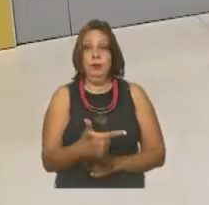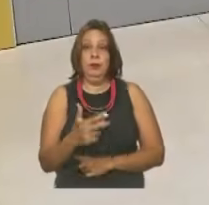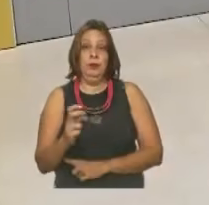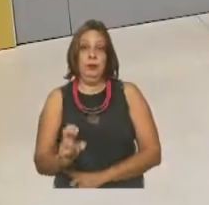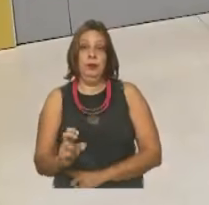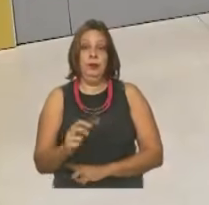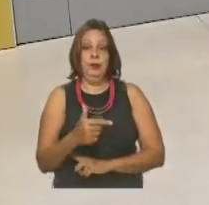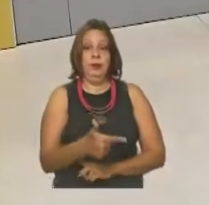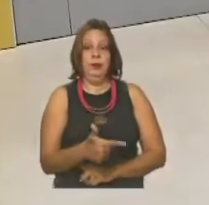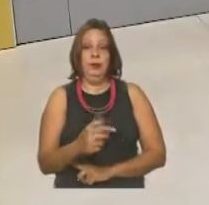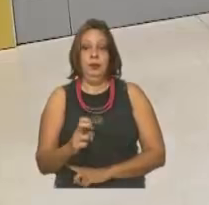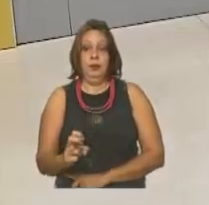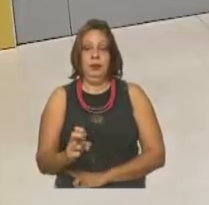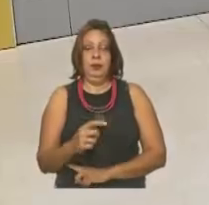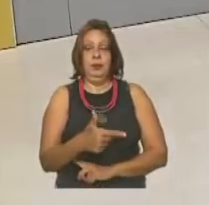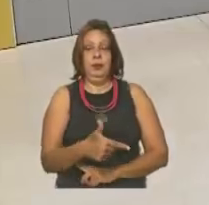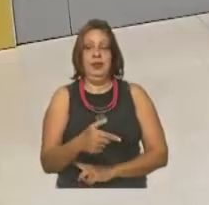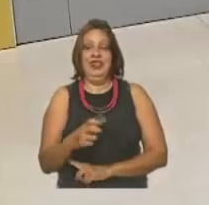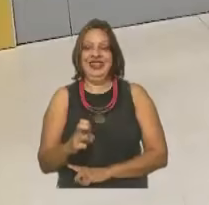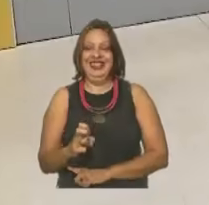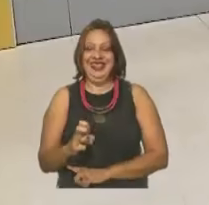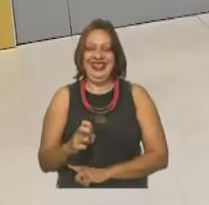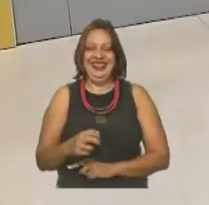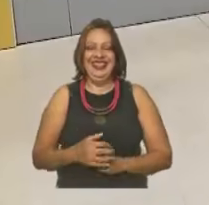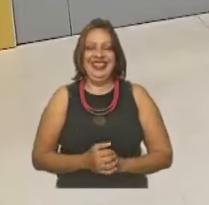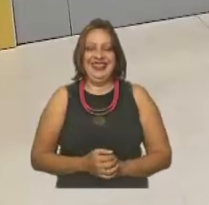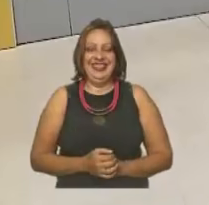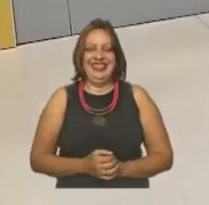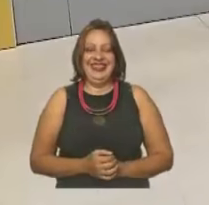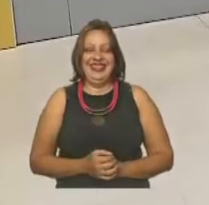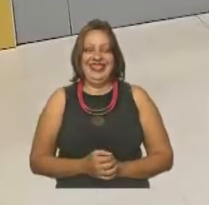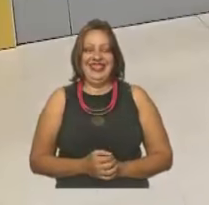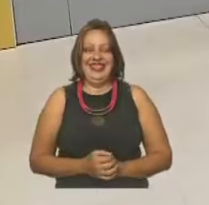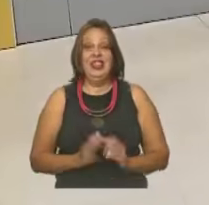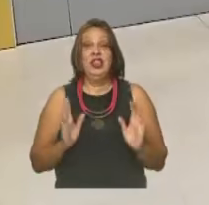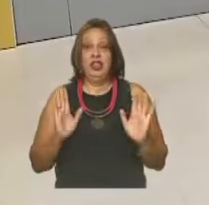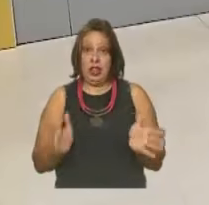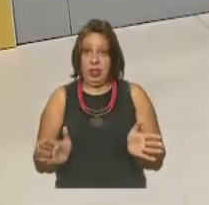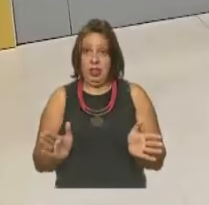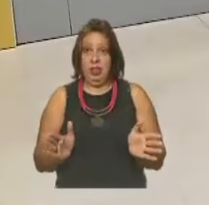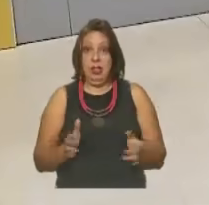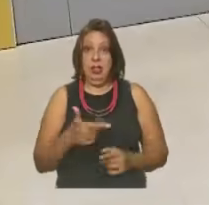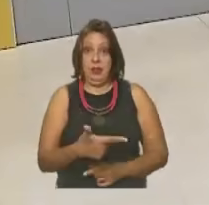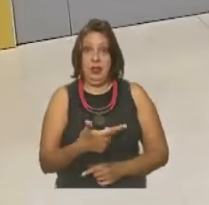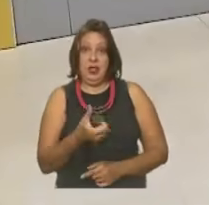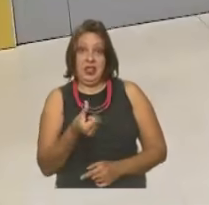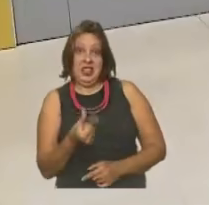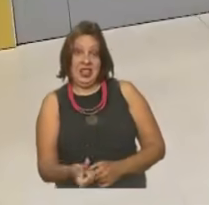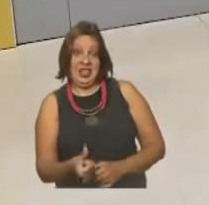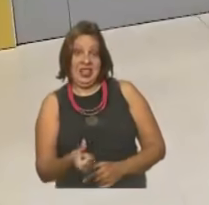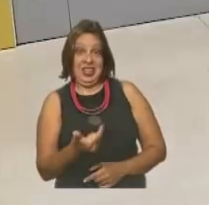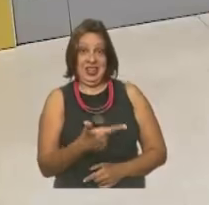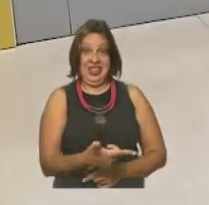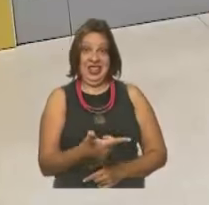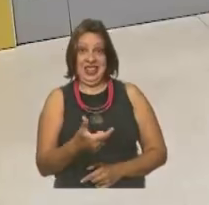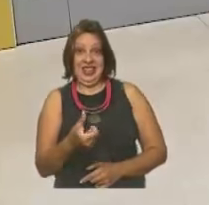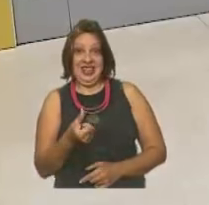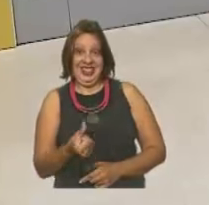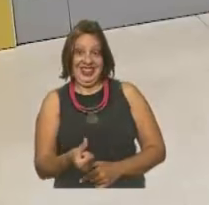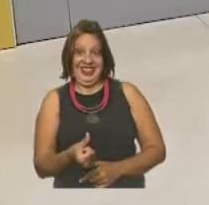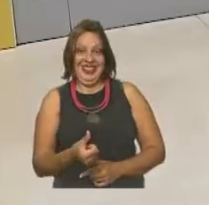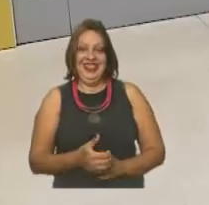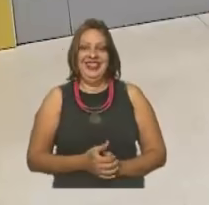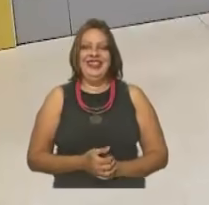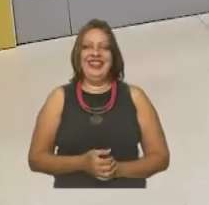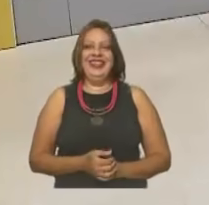25. Marque aí 25. 25 já foi, 26 também, viu? Agora 26.